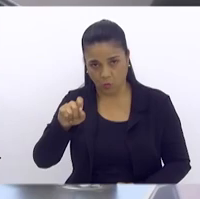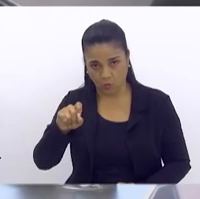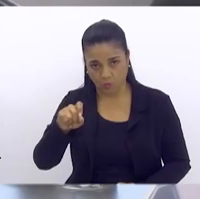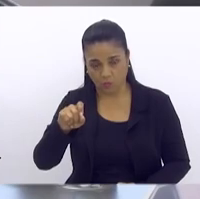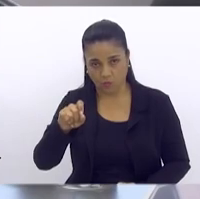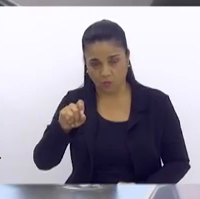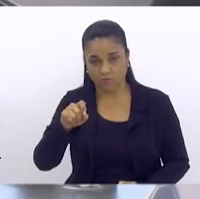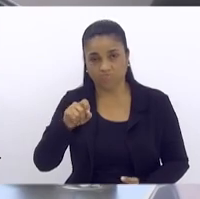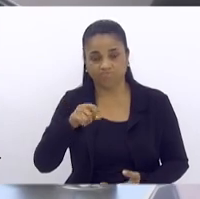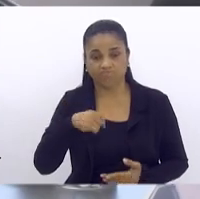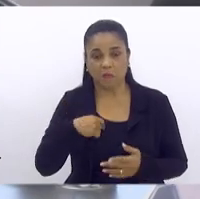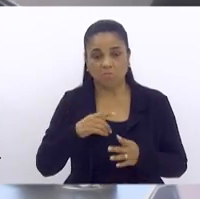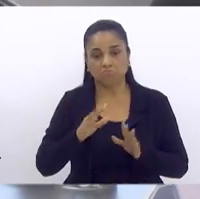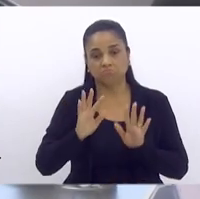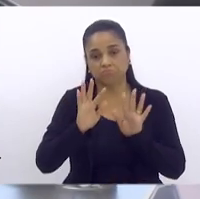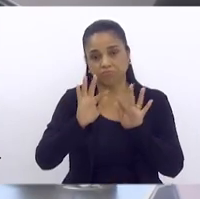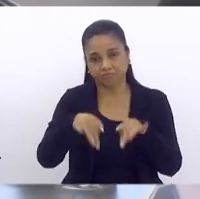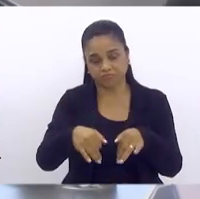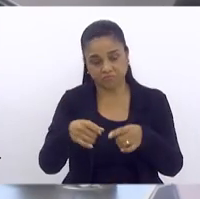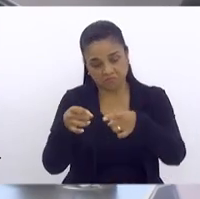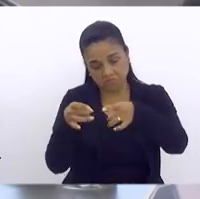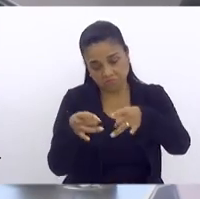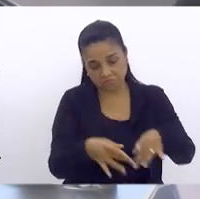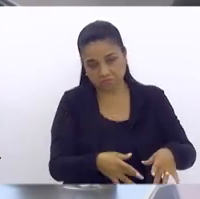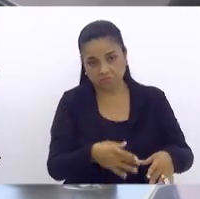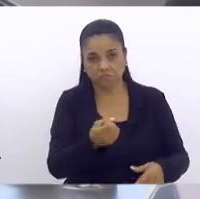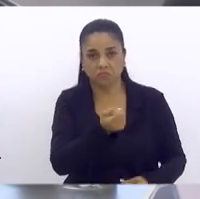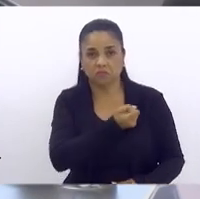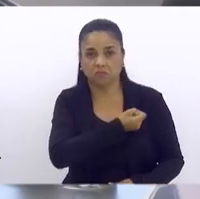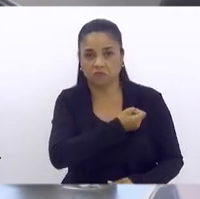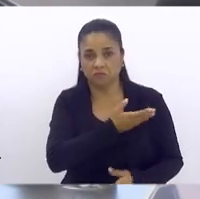tem dinheiro mais. Aí ele abandona aquele número.